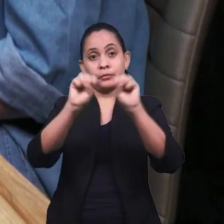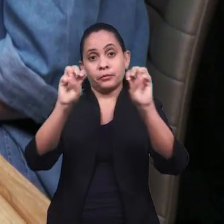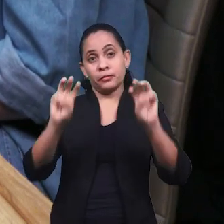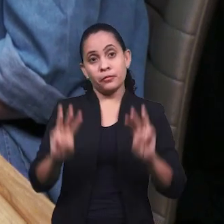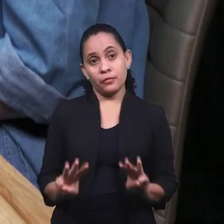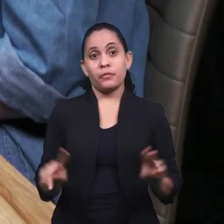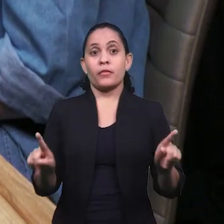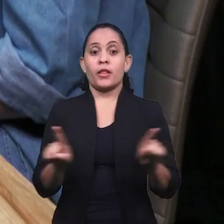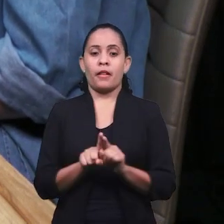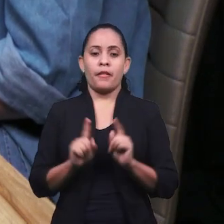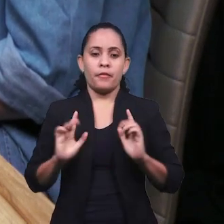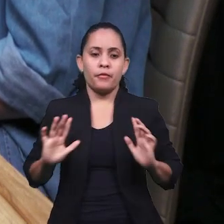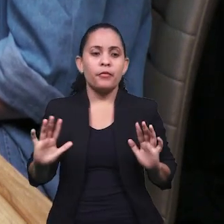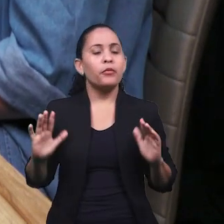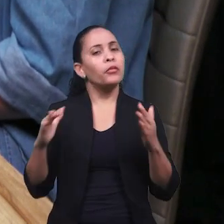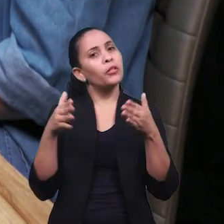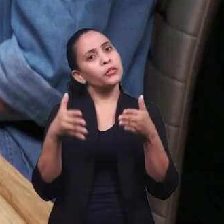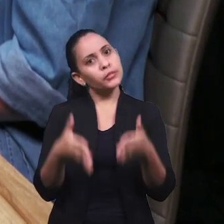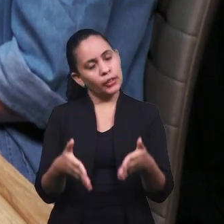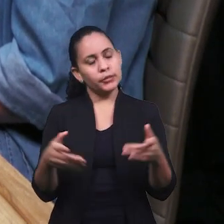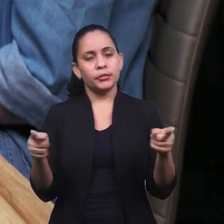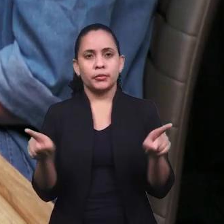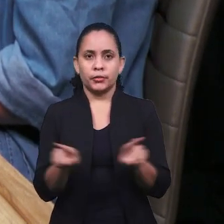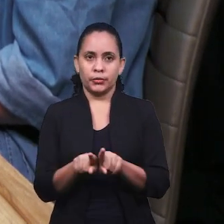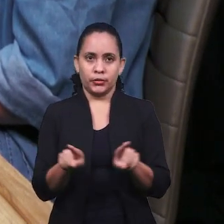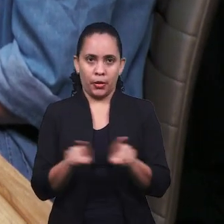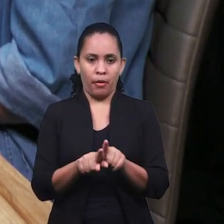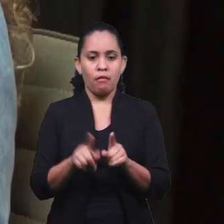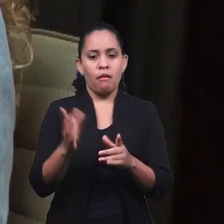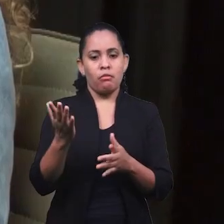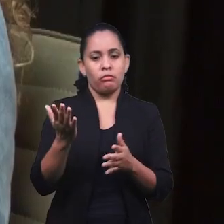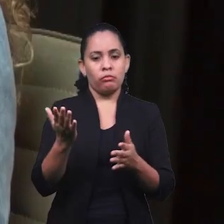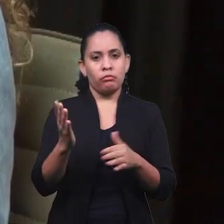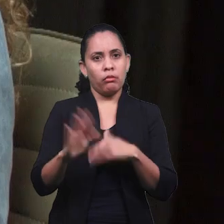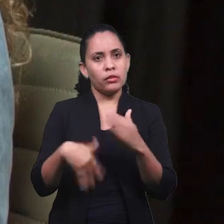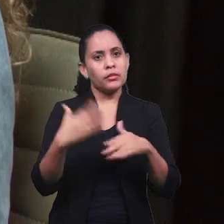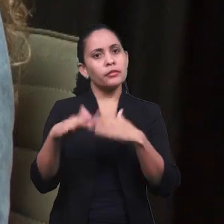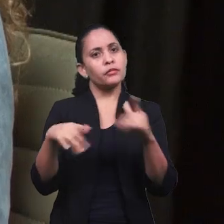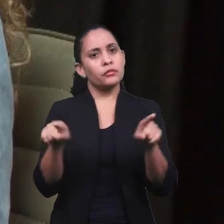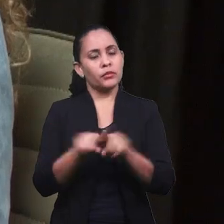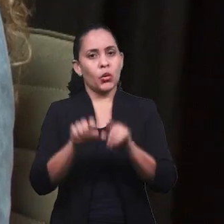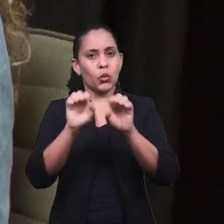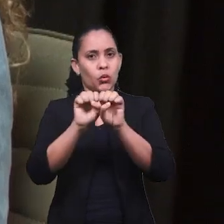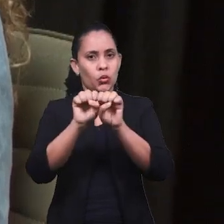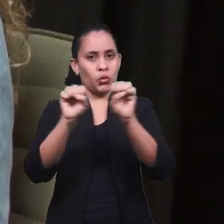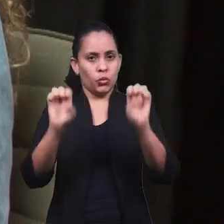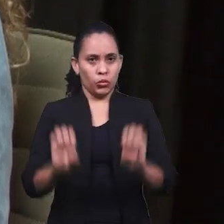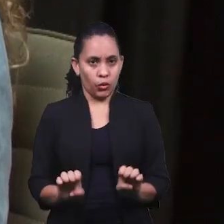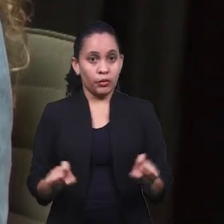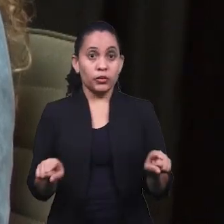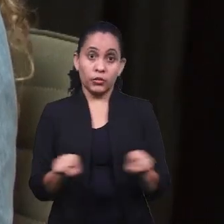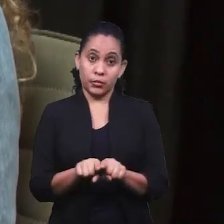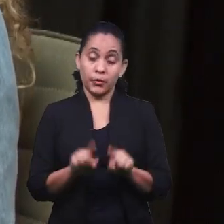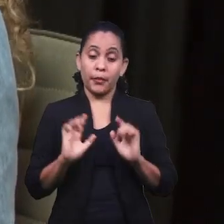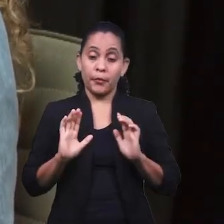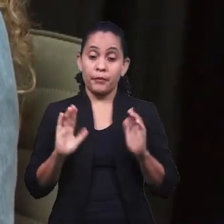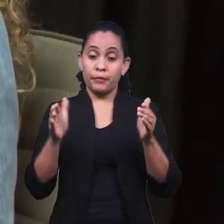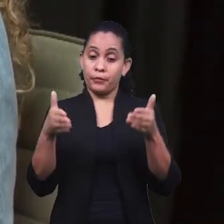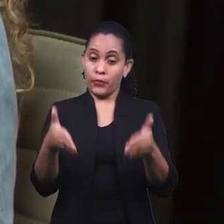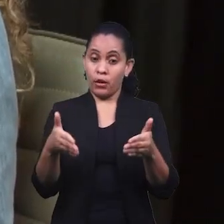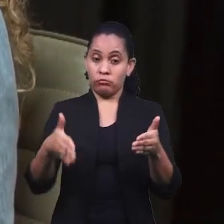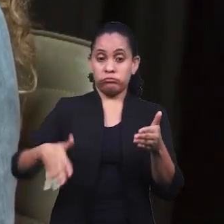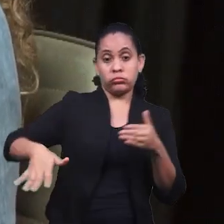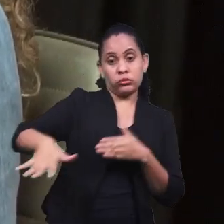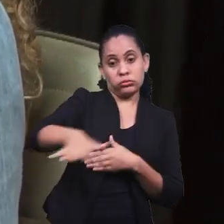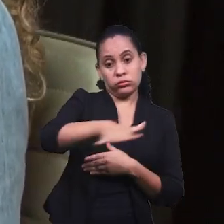de software, Sim. só que ele tem uma visão ampla sobre esses desenvolvimentos. Ele cuida de todo o ciclo de vida